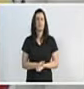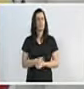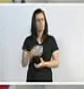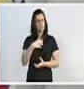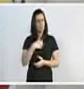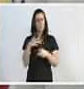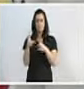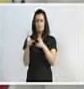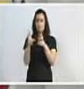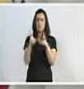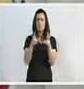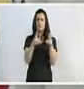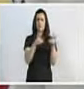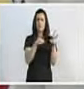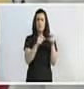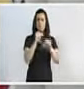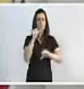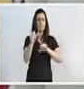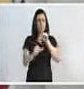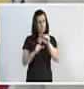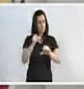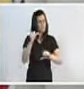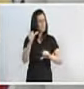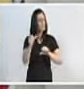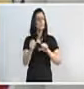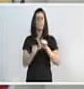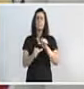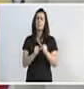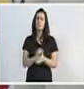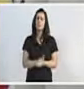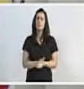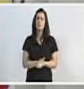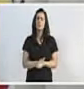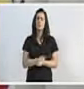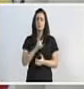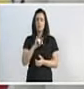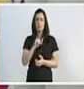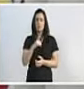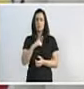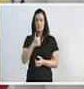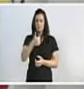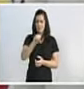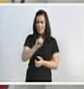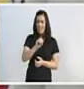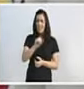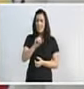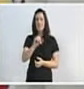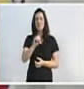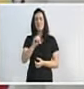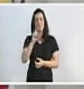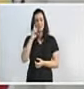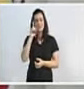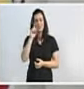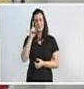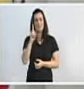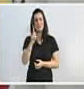na rua. Nós fomos sentindo que a campanha estava virando, e olha, se tivesse mais 10 dias, não ia ter voto para nós. A verdade